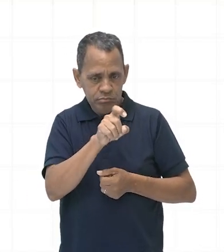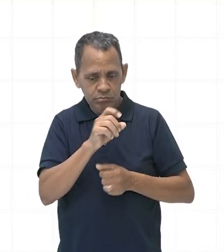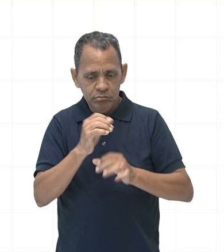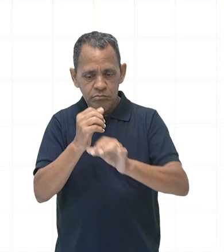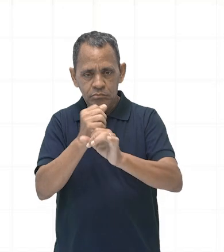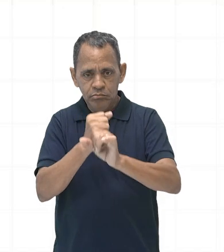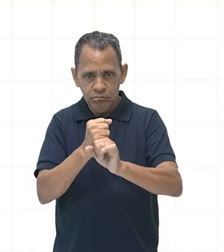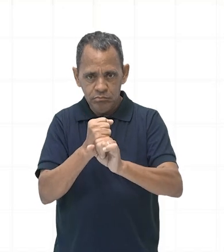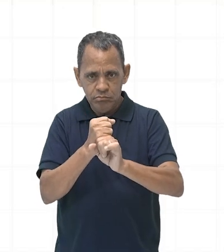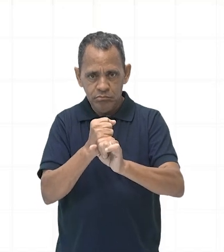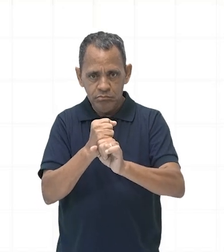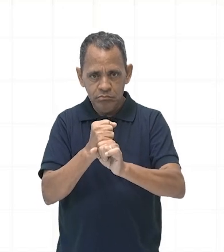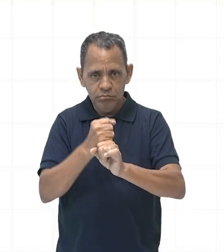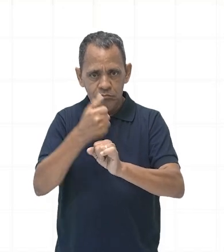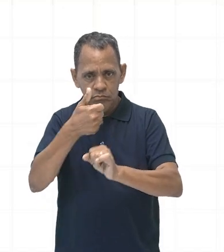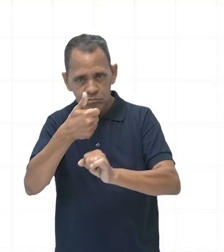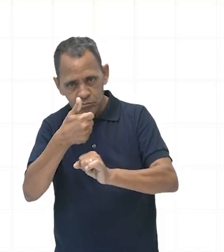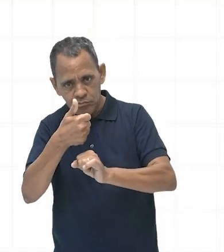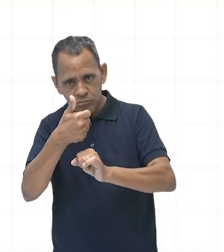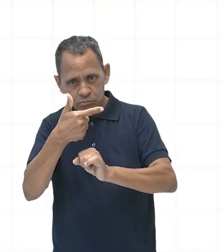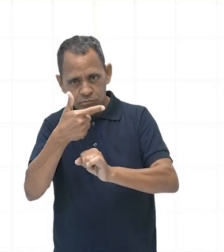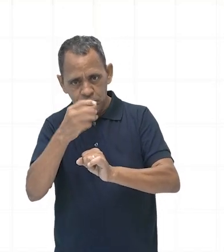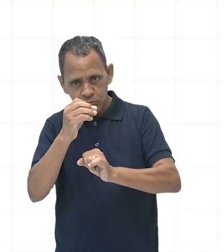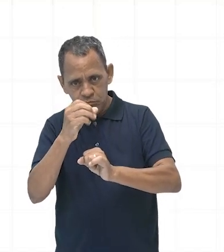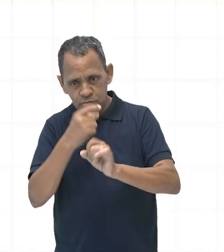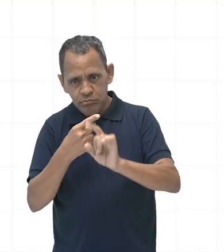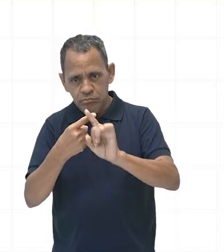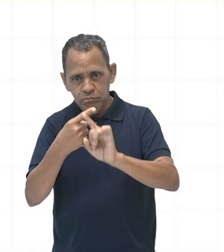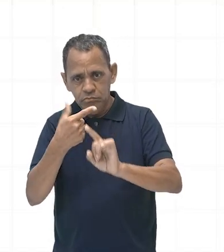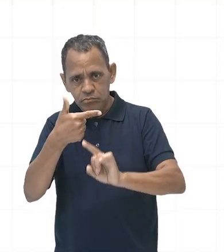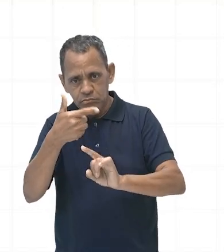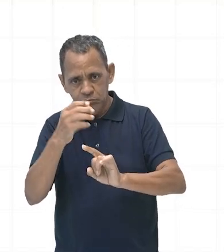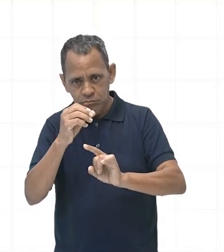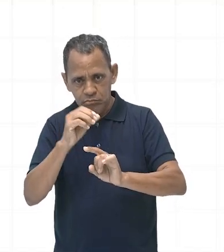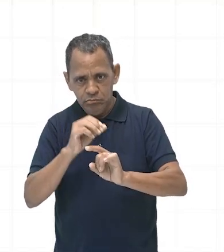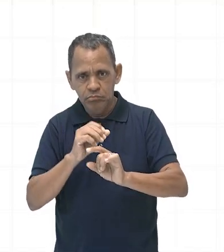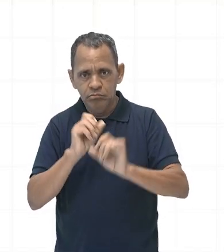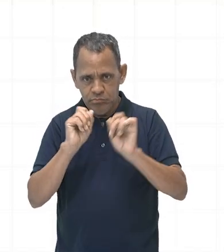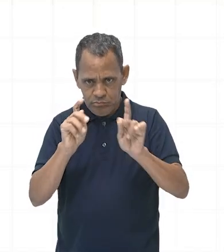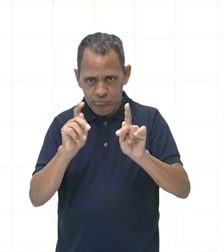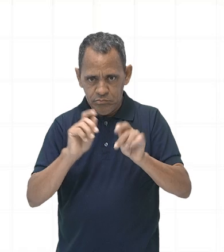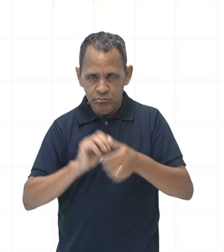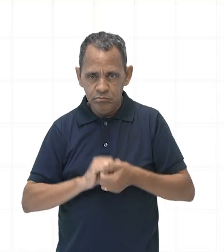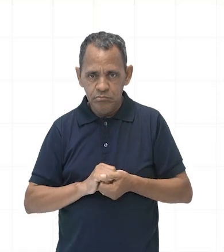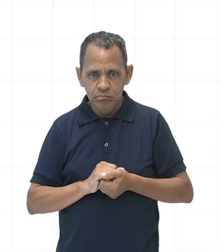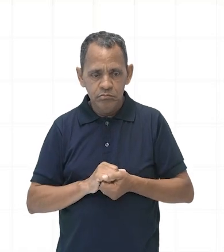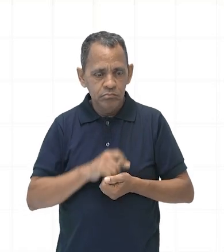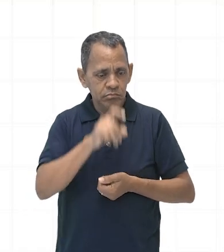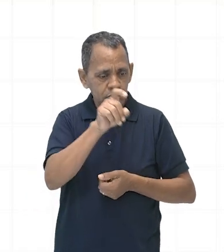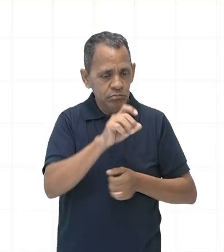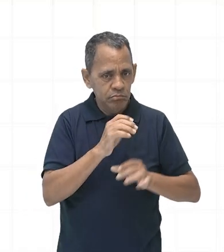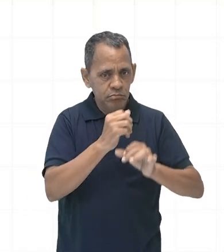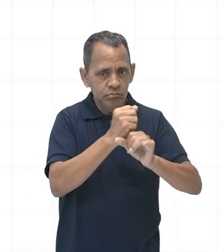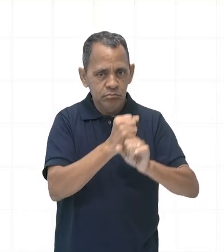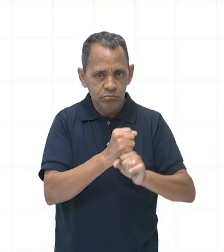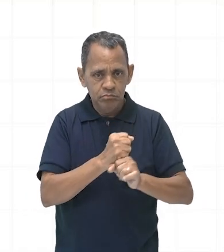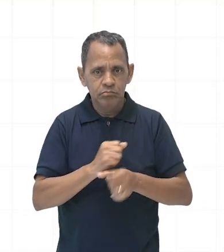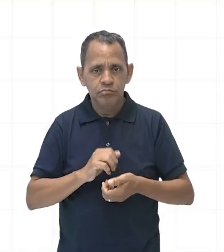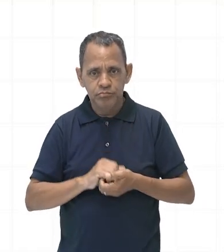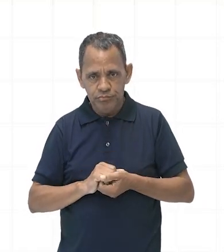igual a 120 vezes 20. Tudo bem? Então, x vai ser igual a quanto?